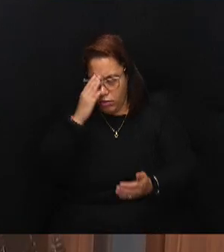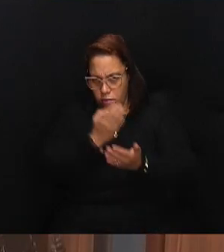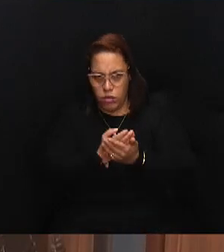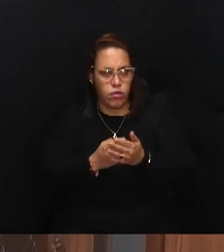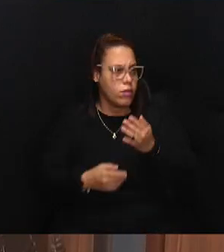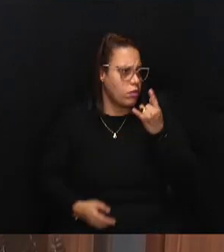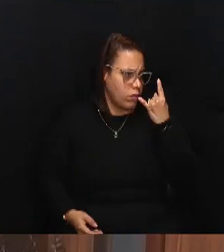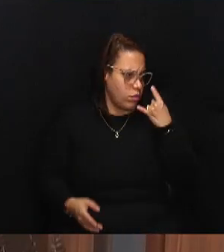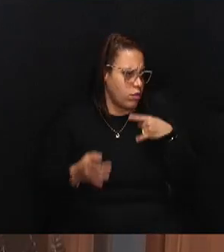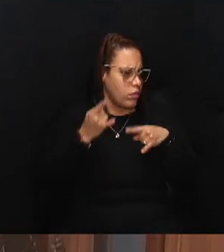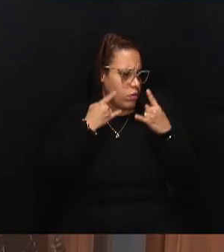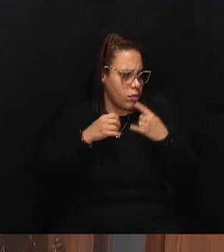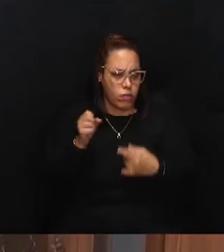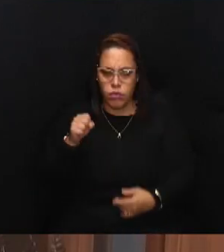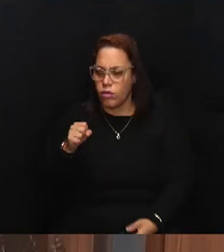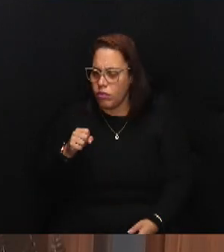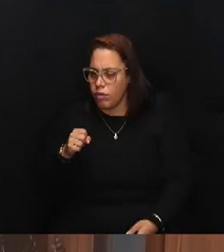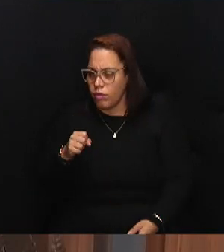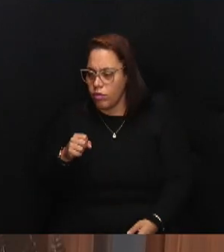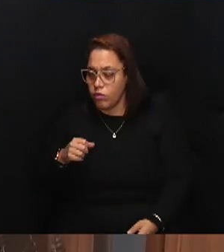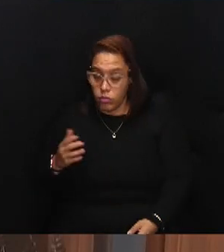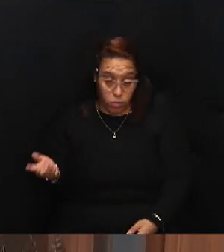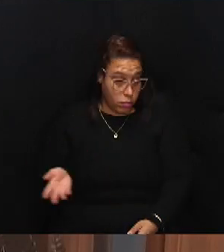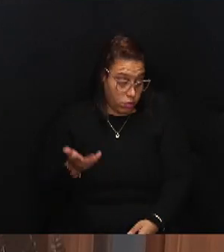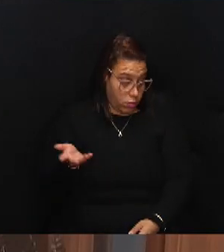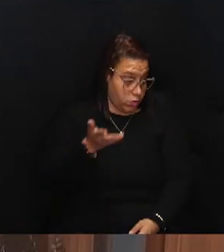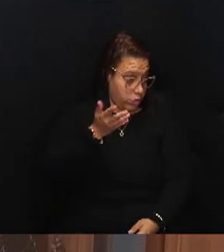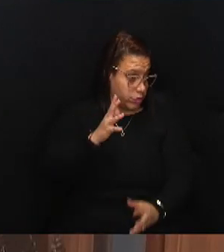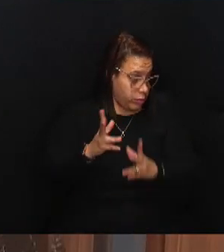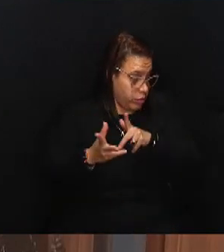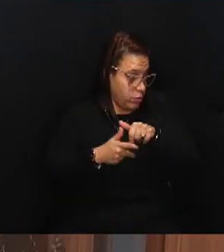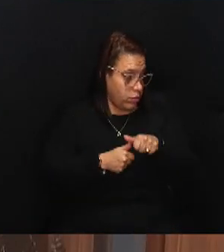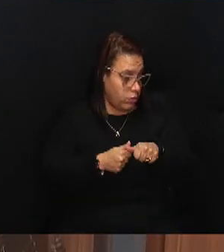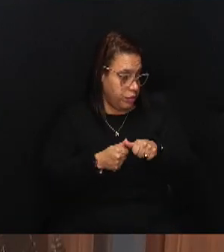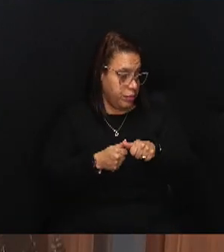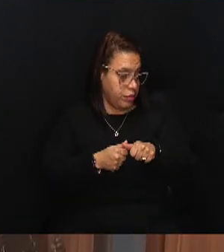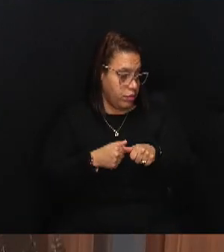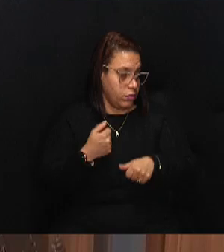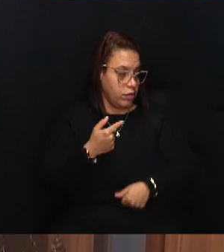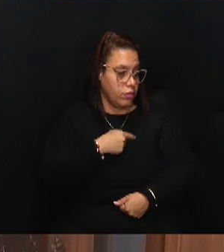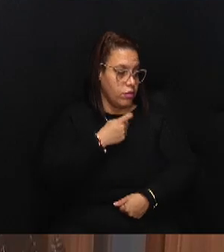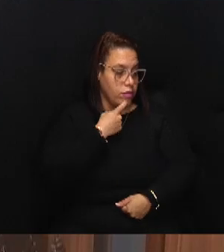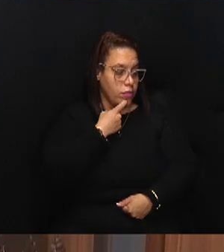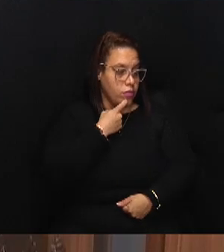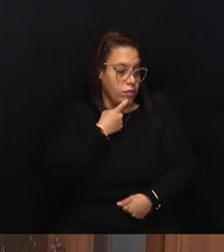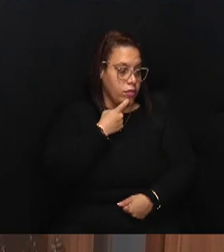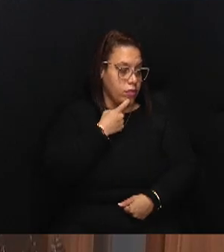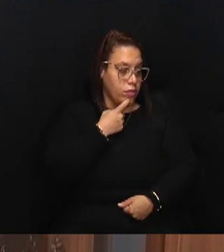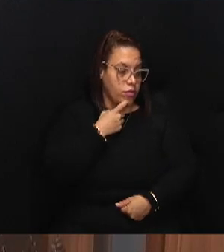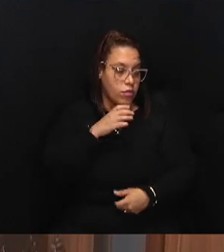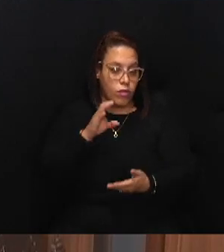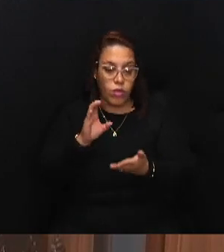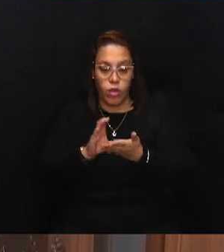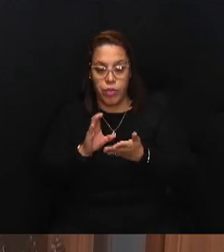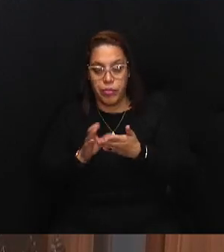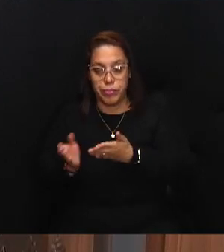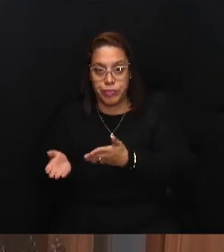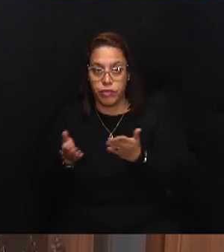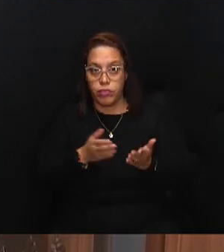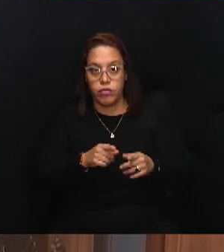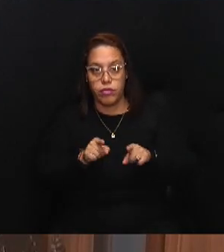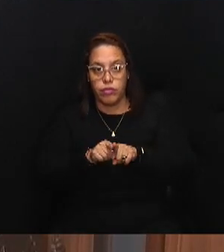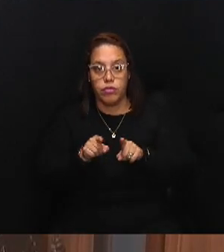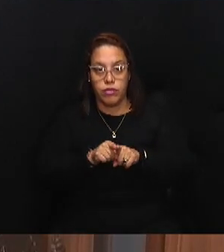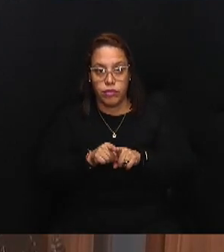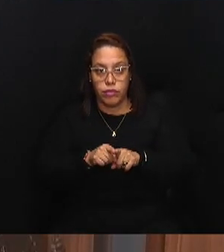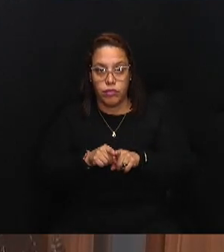interessante, né? Porque então, é uma tendência em todo o planeta, né? Nossa Campinas. Mas Campinas E o Conselho vem também